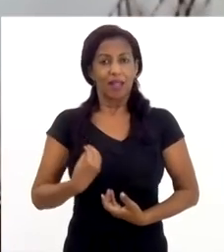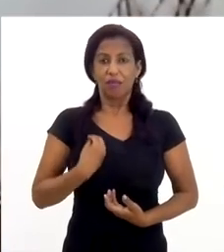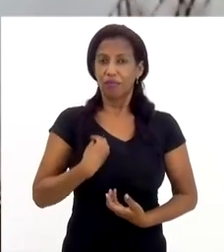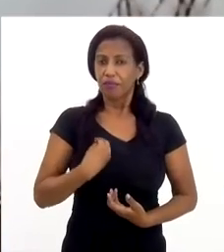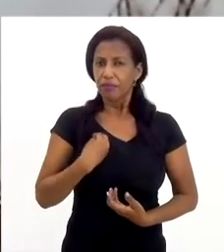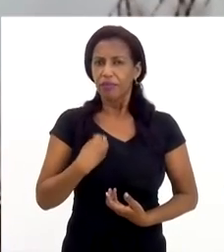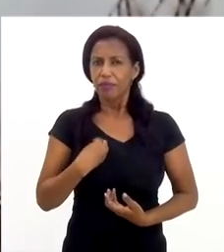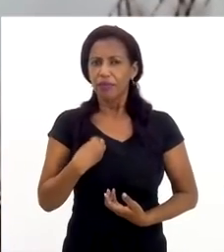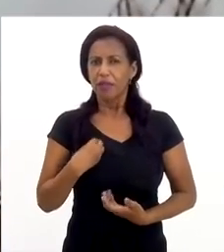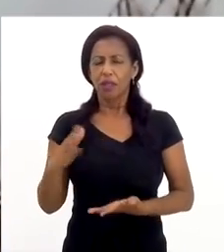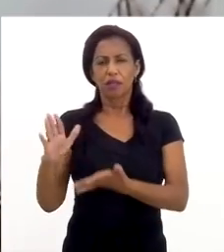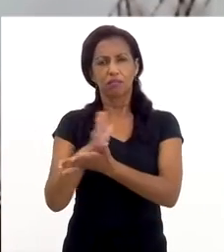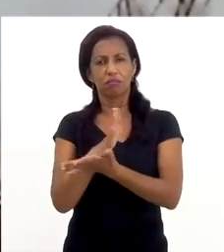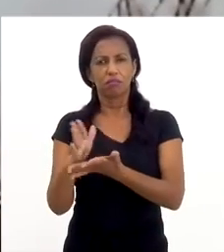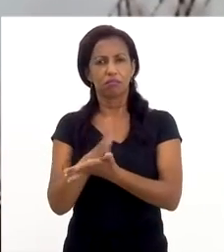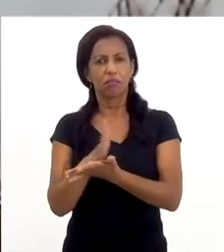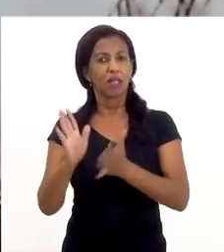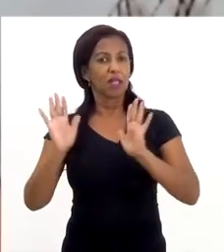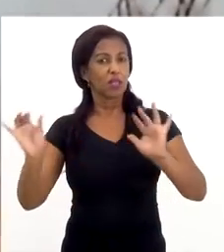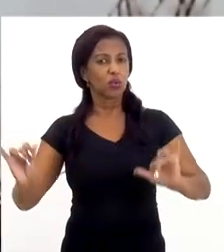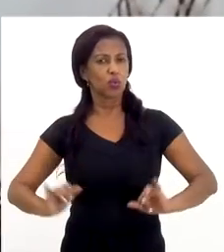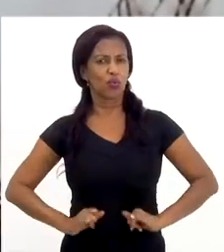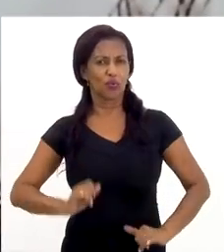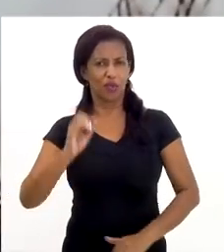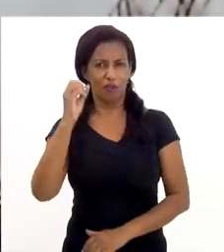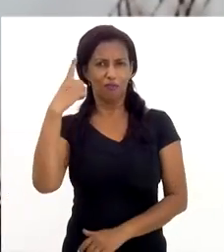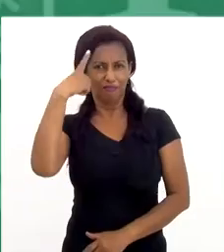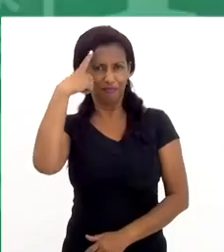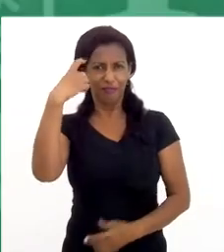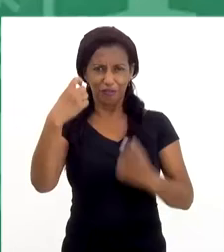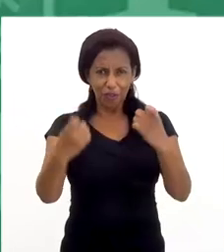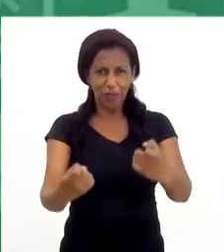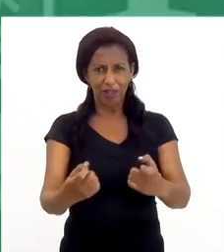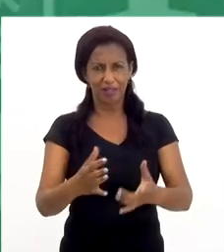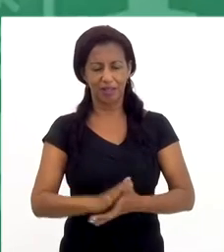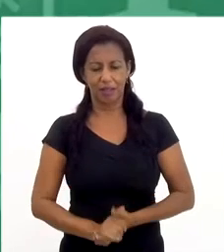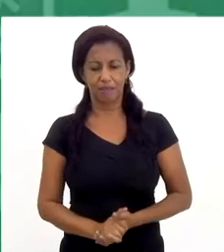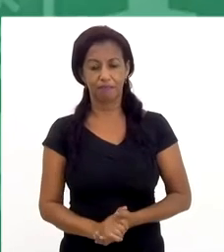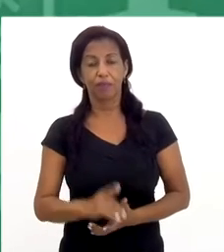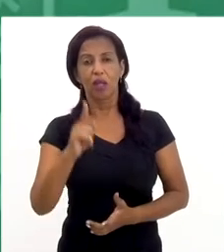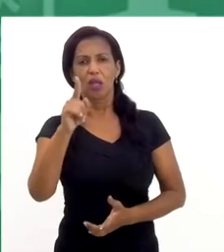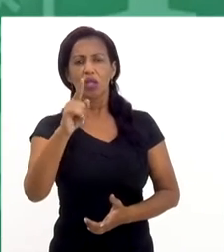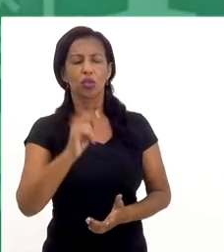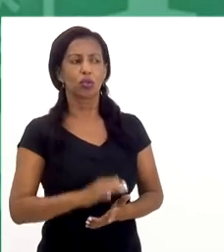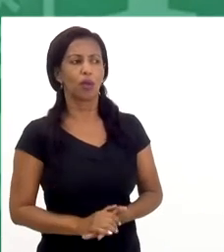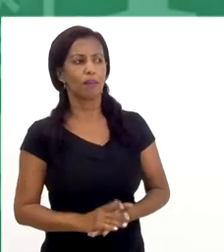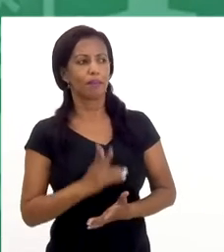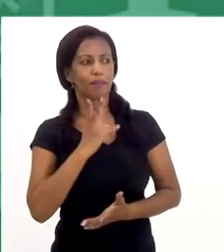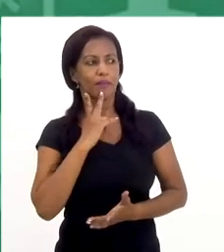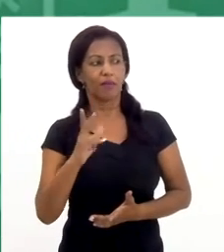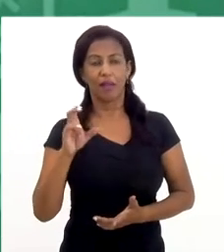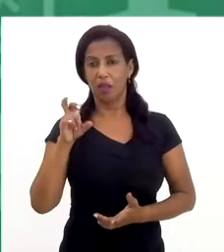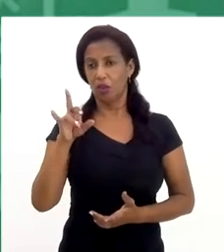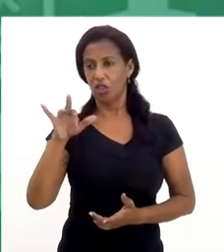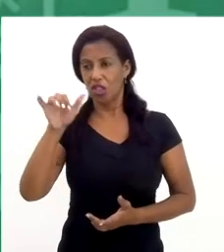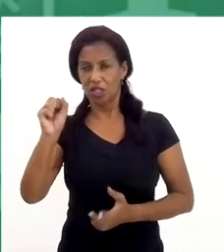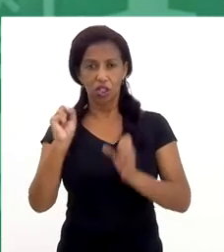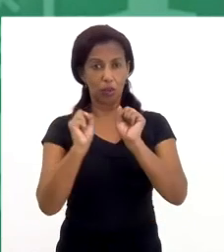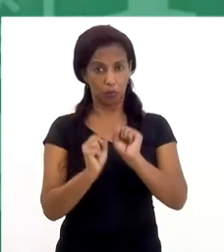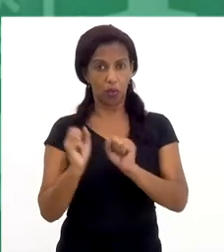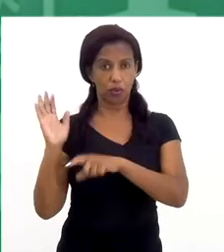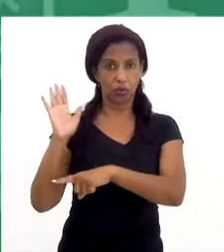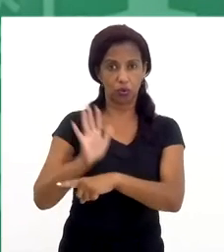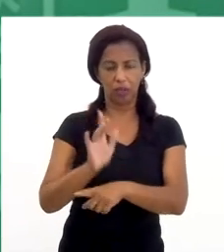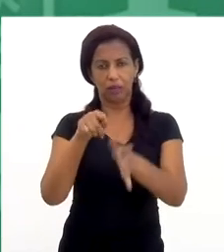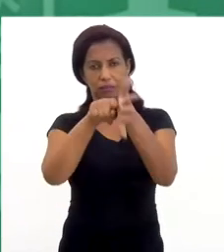fazer parte da vida de alguém que foi abusado uma hora só para gente destacar e acho que a Cristiane vai